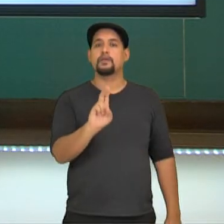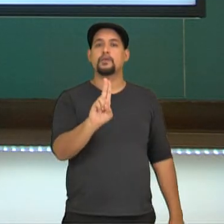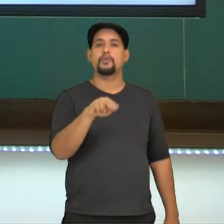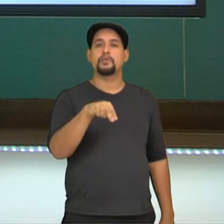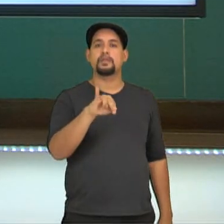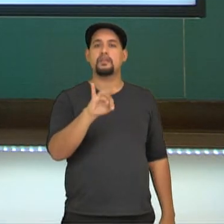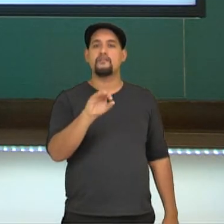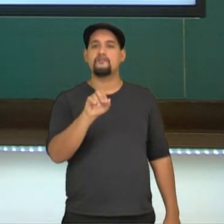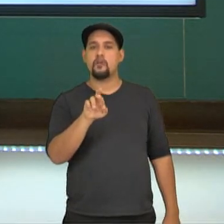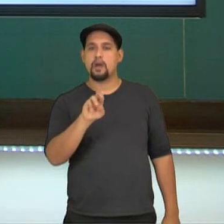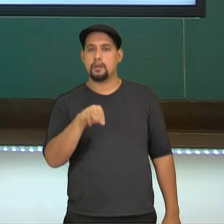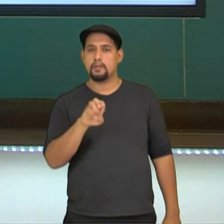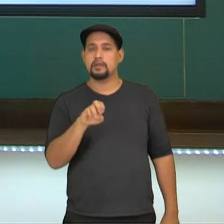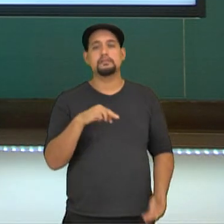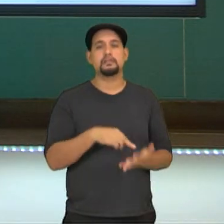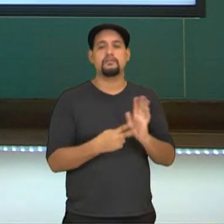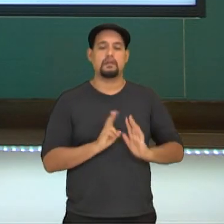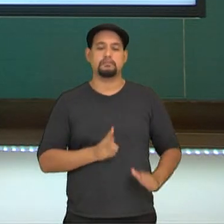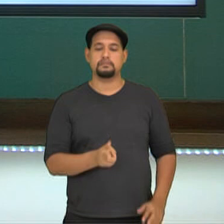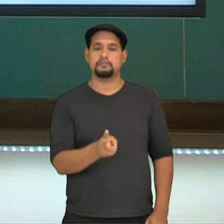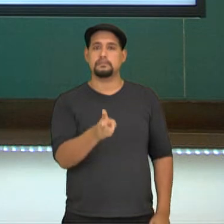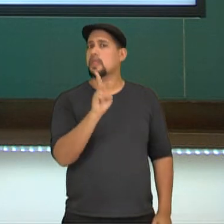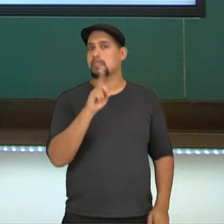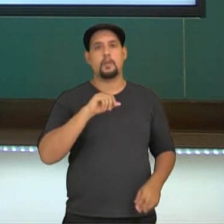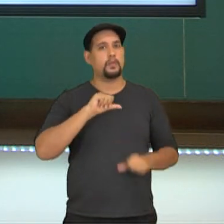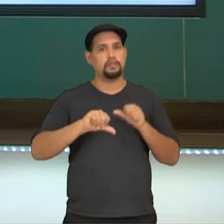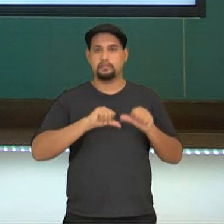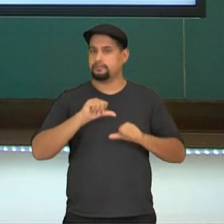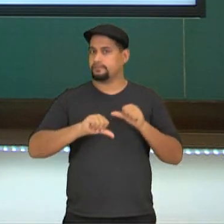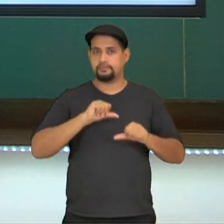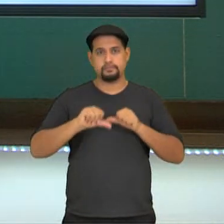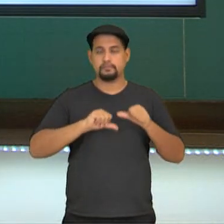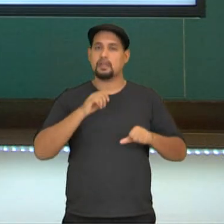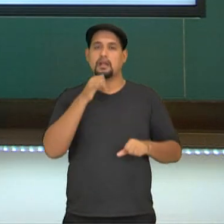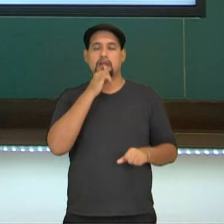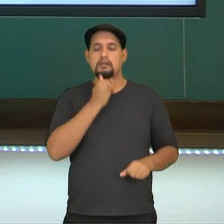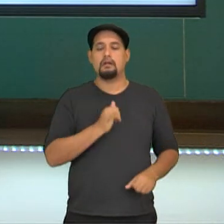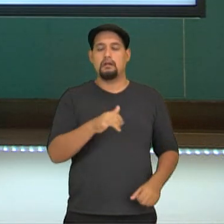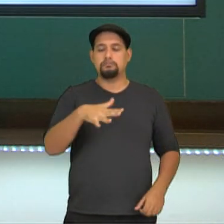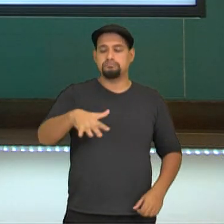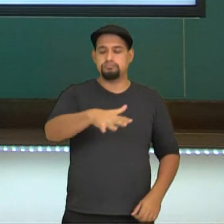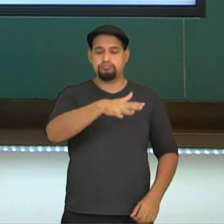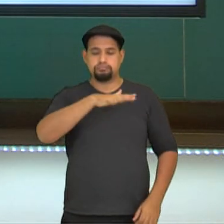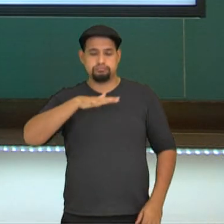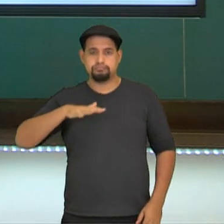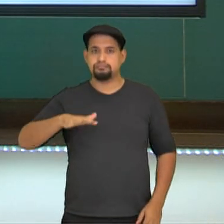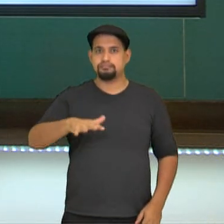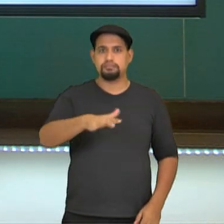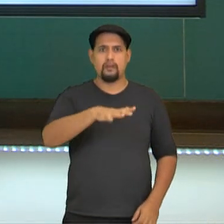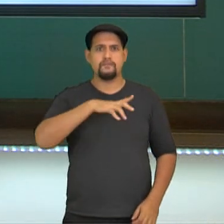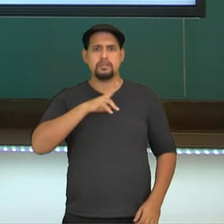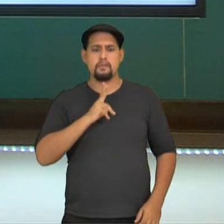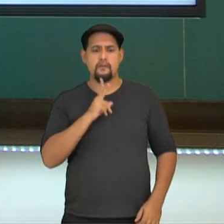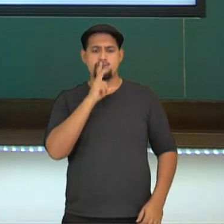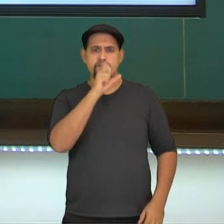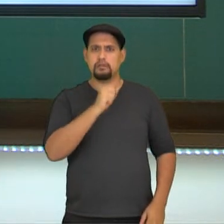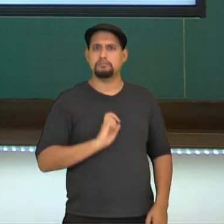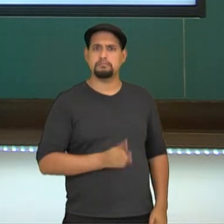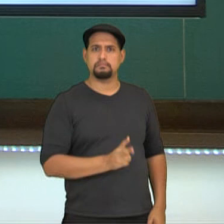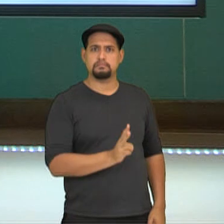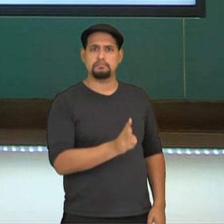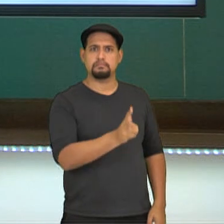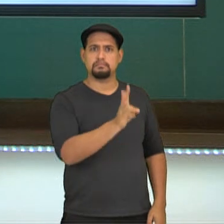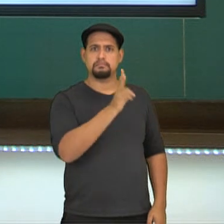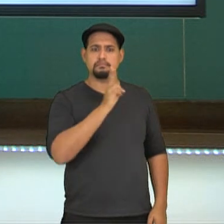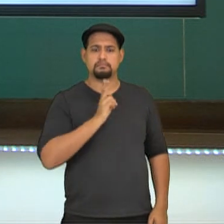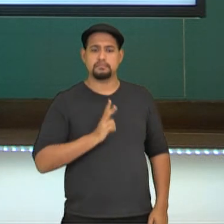significa constante, o campo não varia. Então se eu colocar uma carga elétrica qualquer aqui, ela vai sofrer uma força constante e